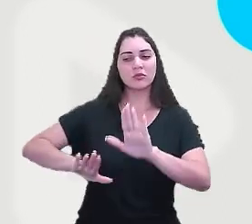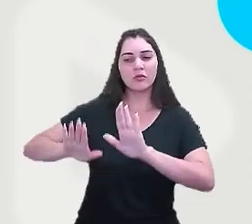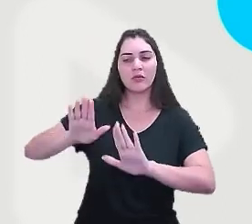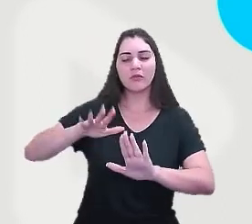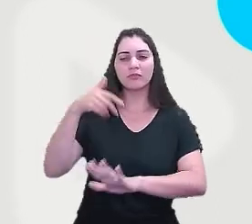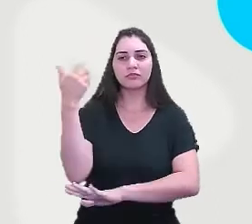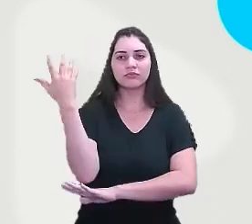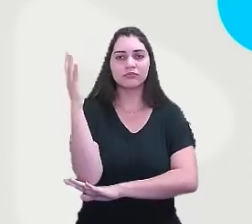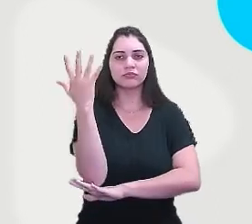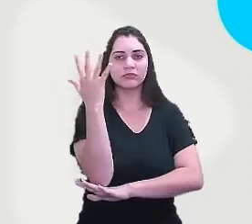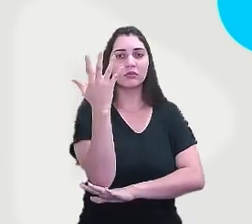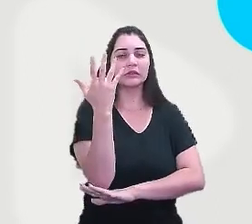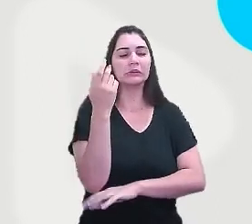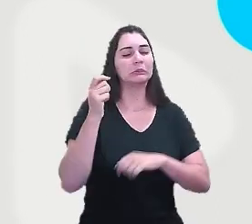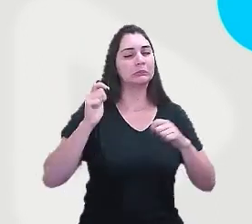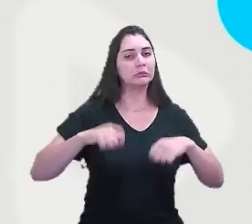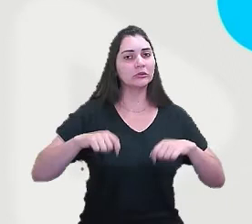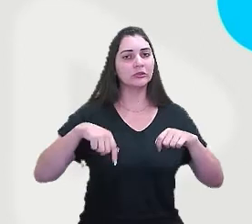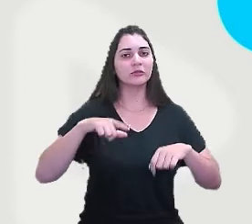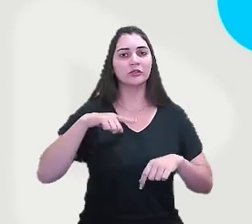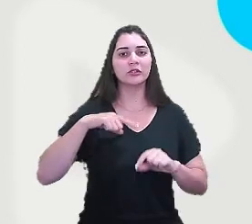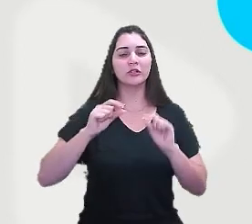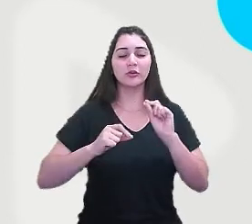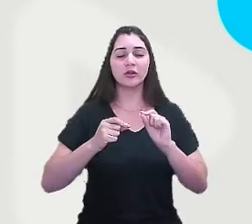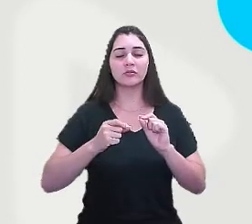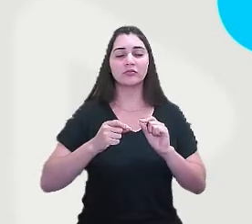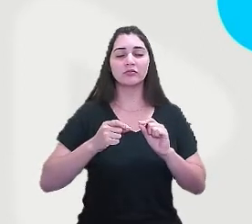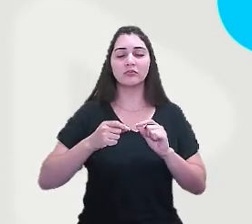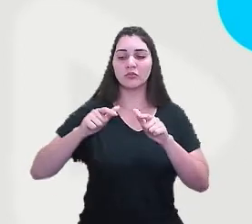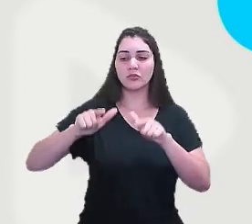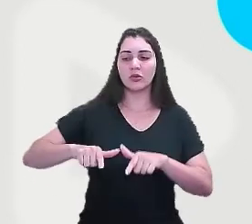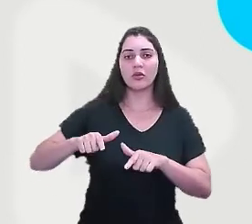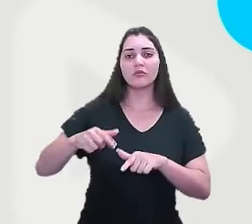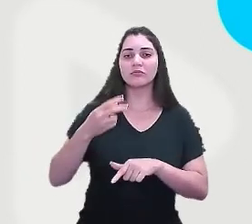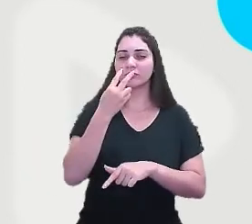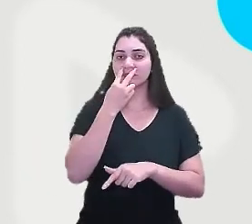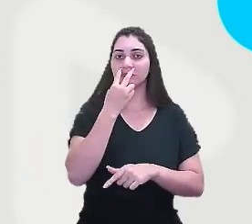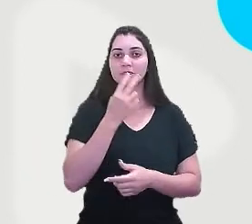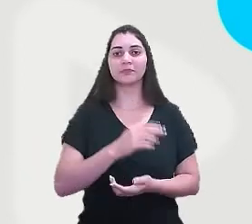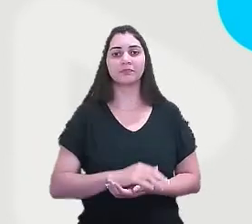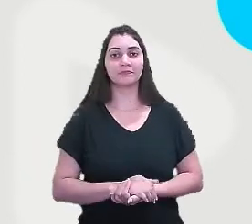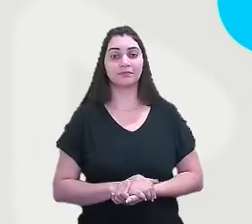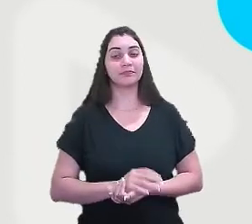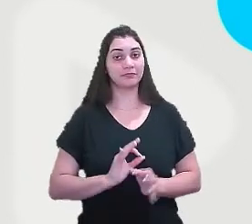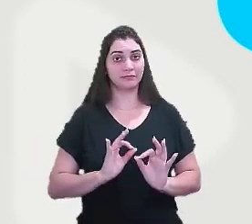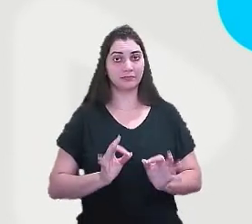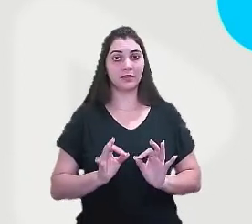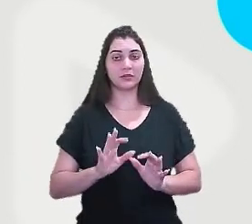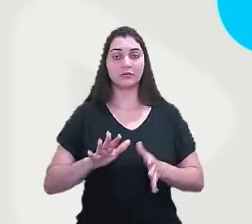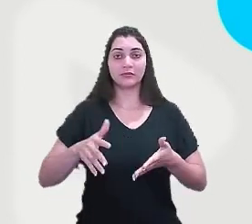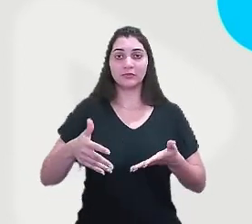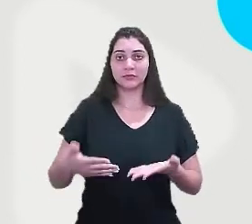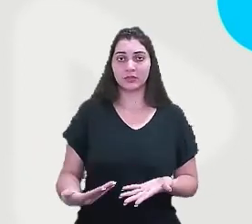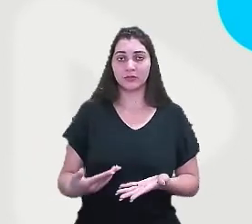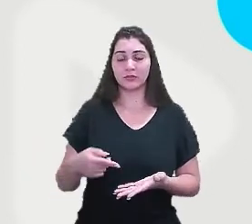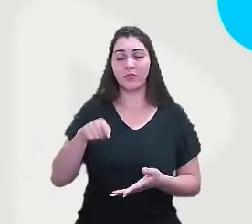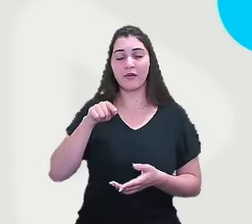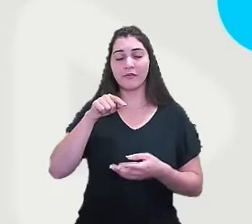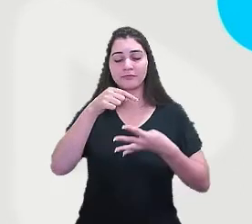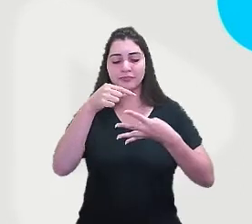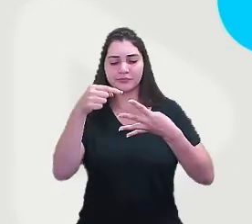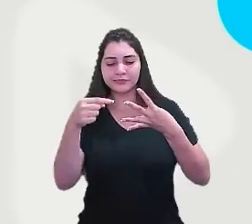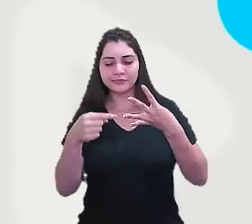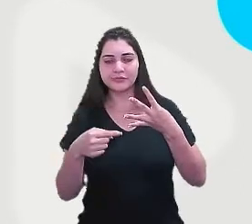essas medidas possíveis para a região aqui de Vitória de Santo Antão. Tá certo? Então, essas daí